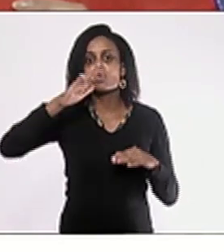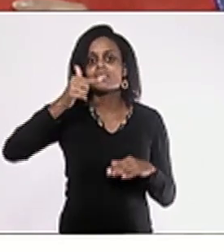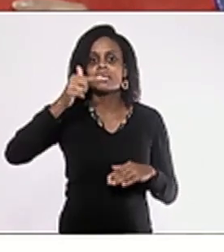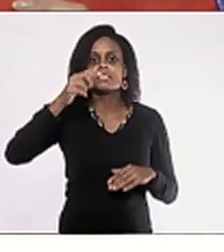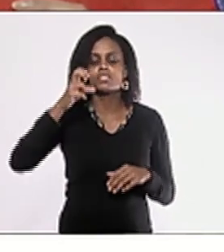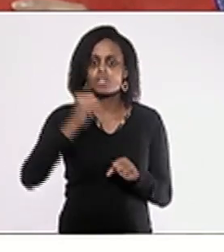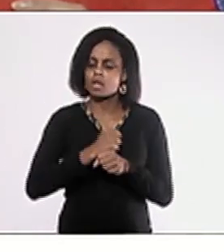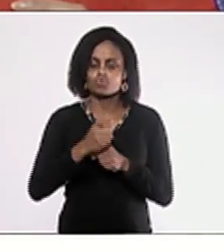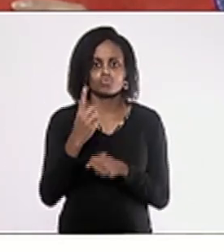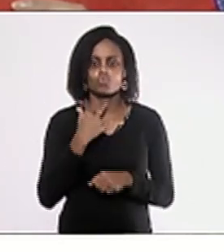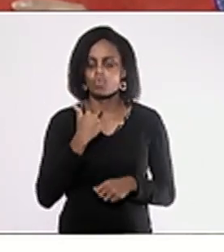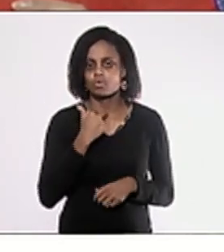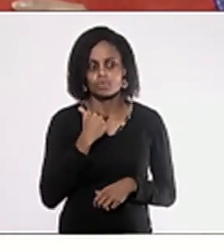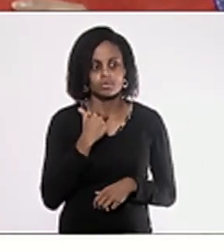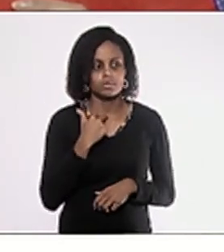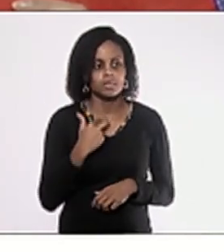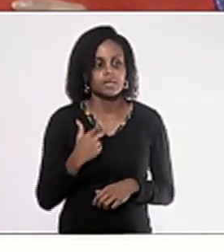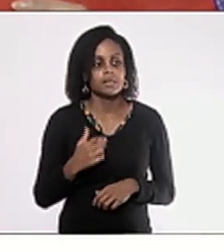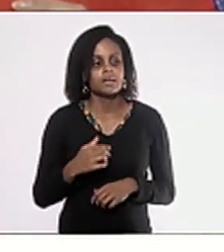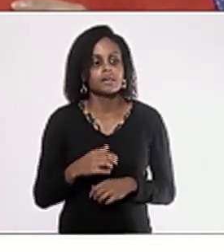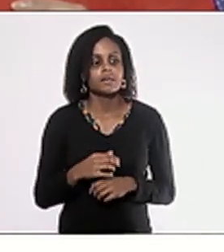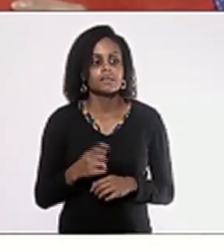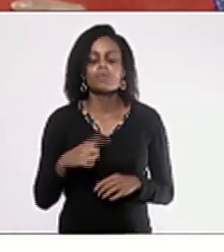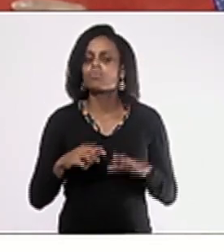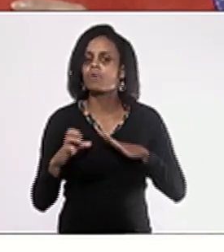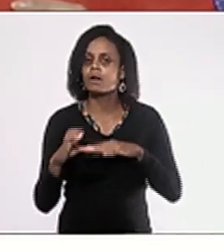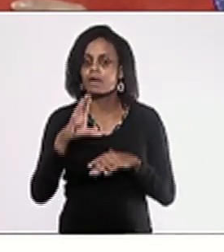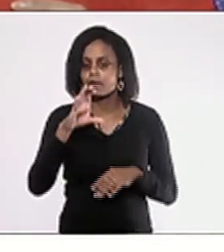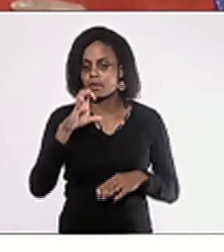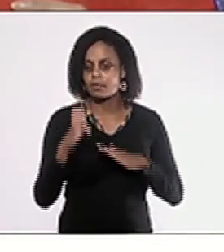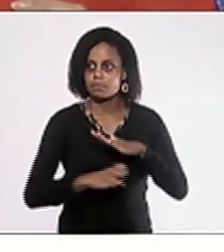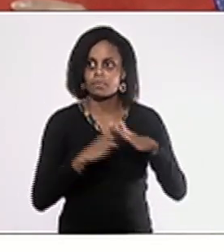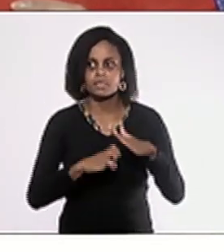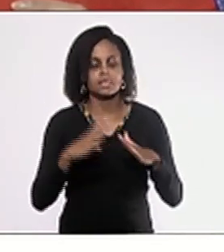anos. Então, ou seja, a companhia tem uma rotina de até